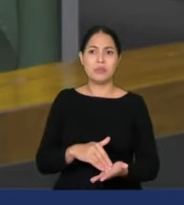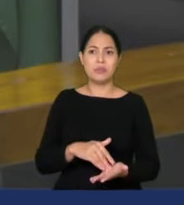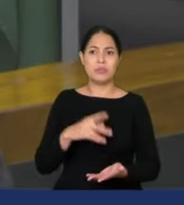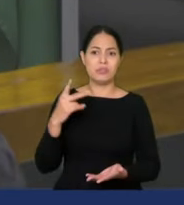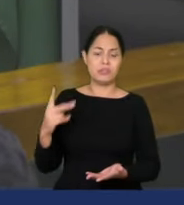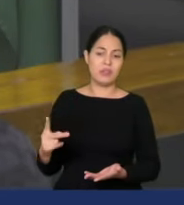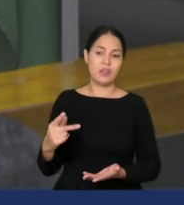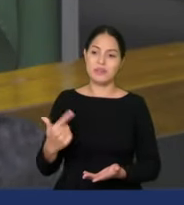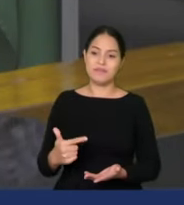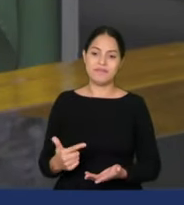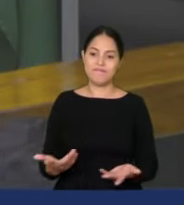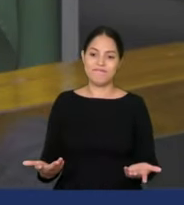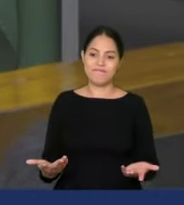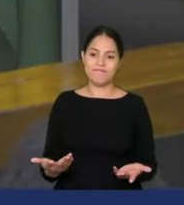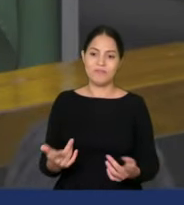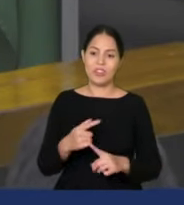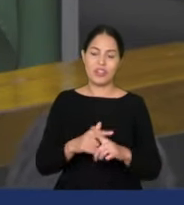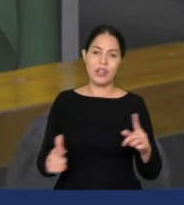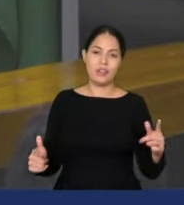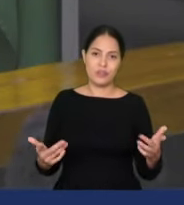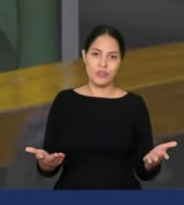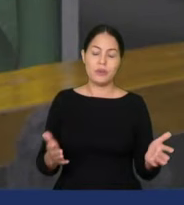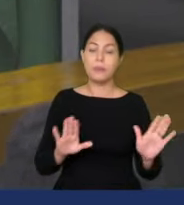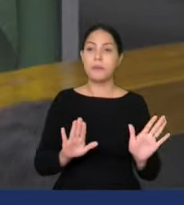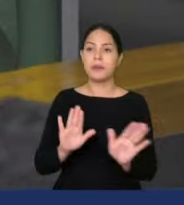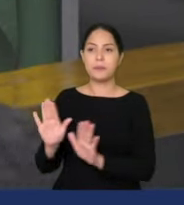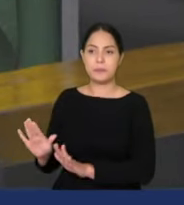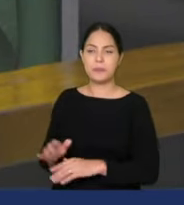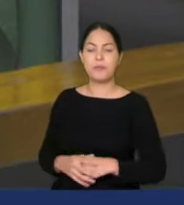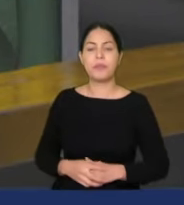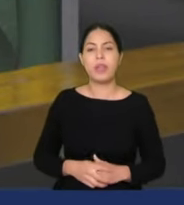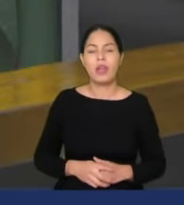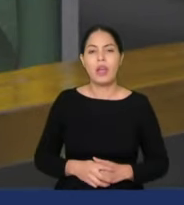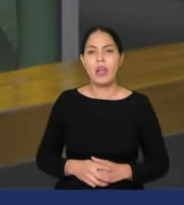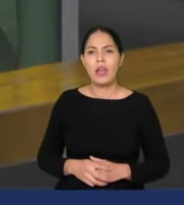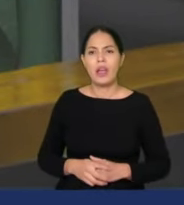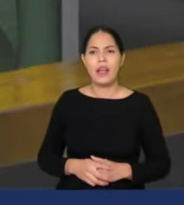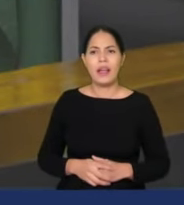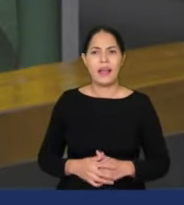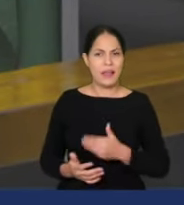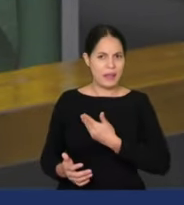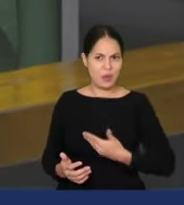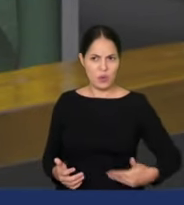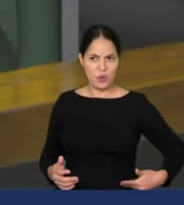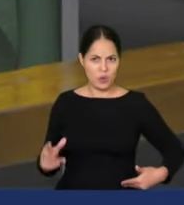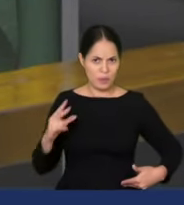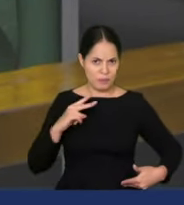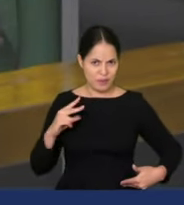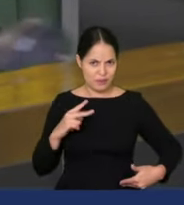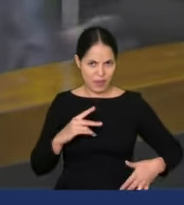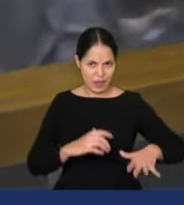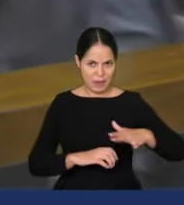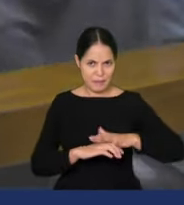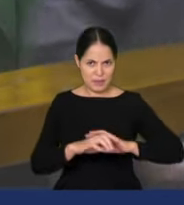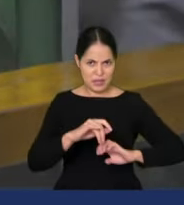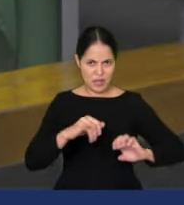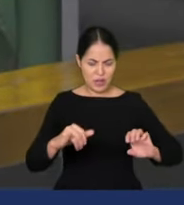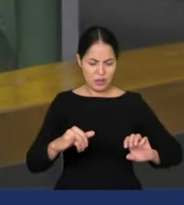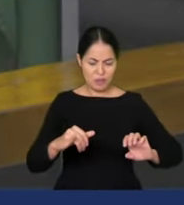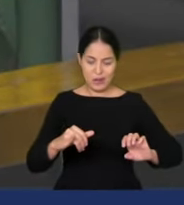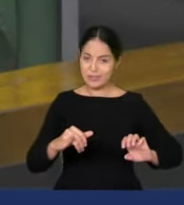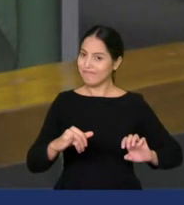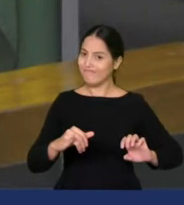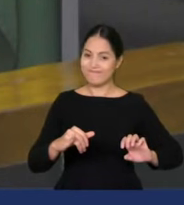tem. Eu gostaria de pontuar aqui que a privatização da Eletrobras e a inclusão agora